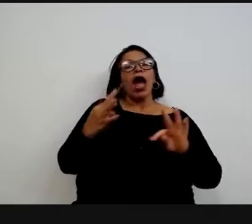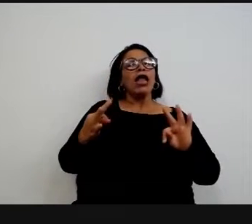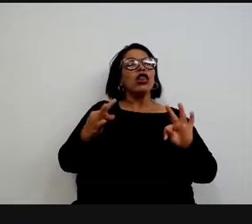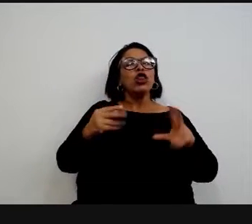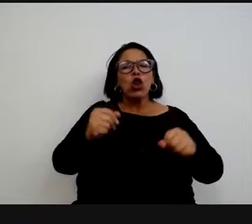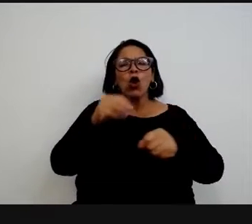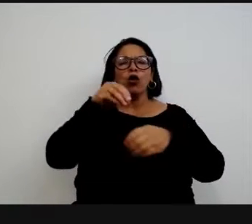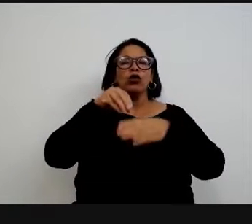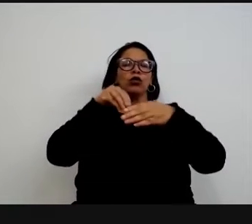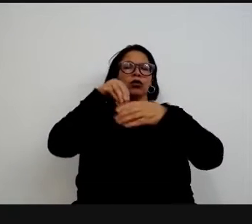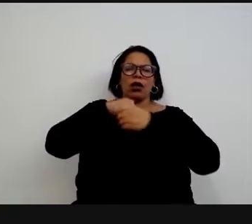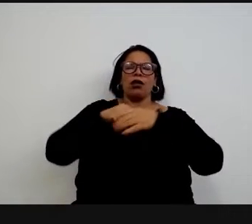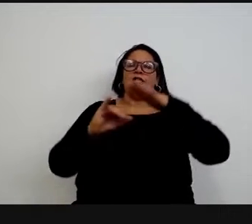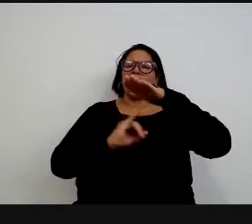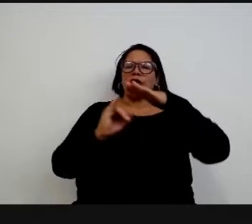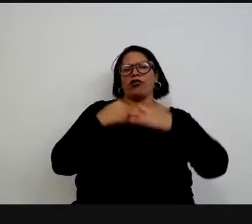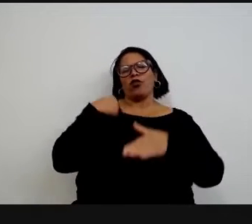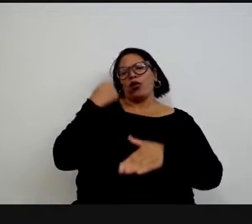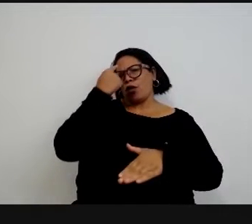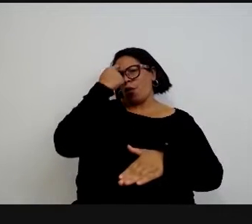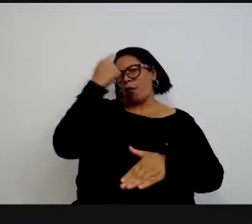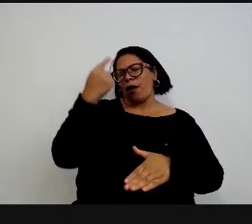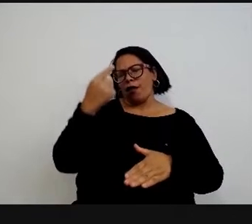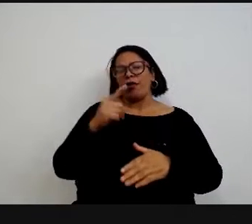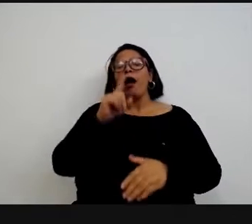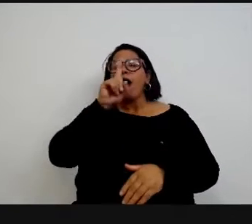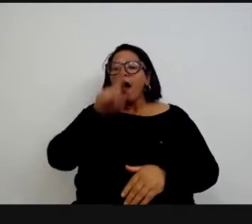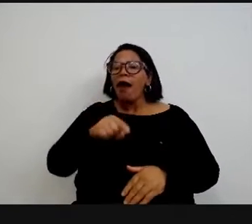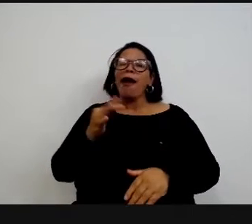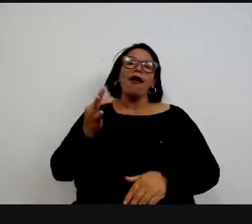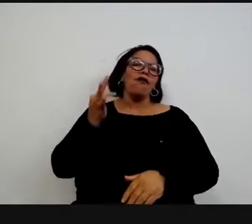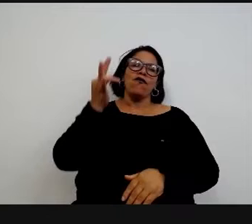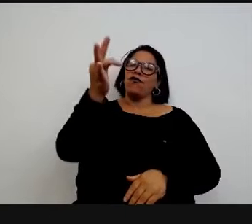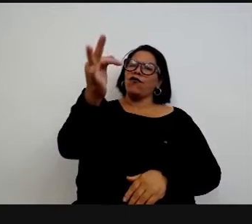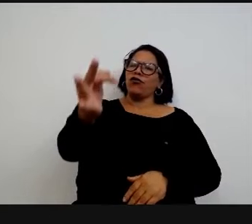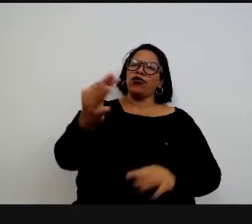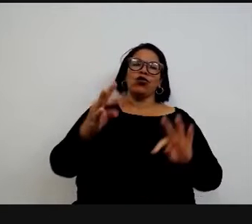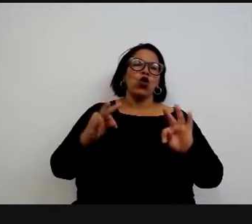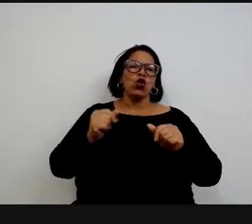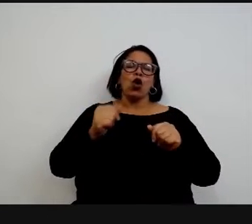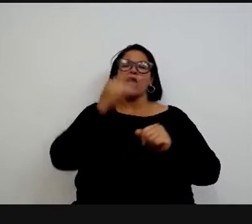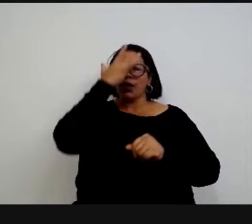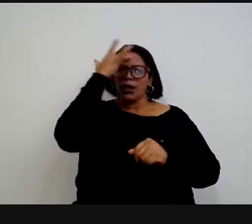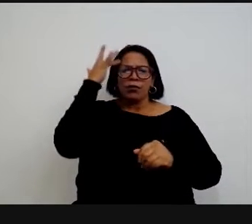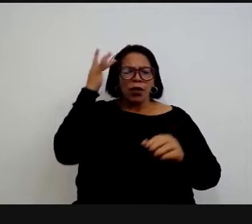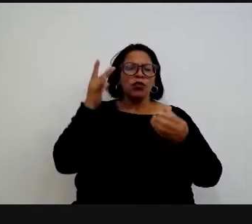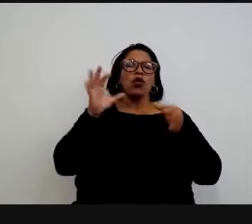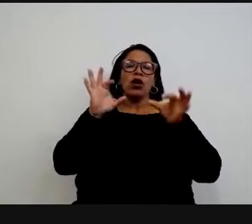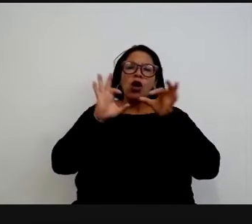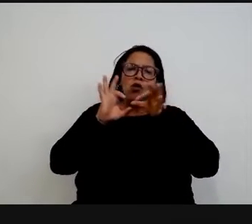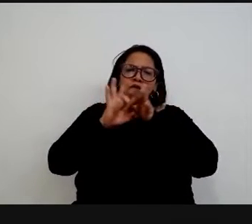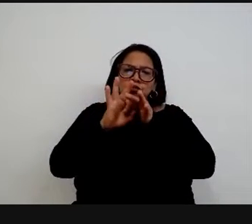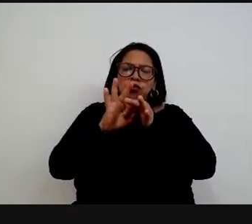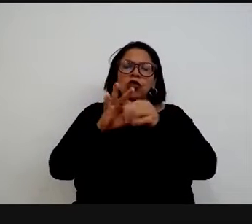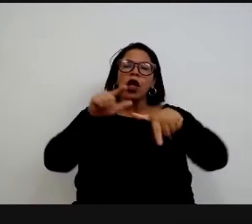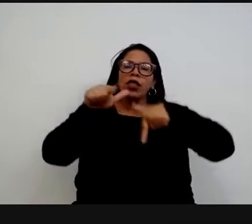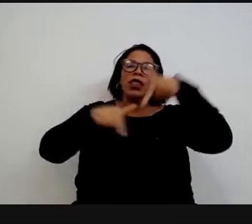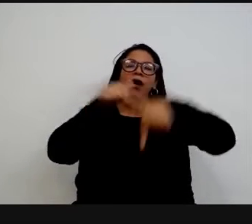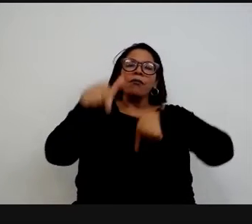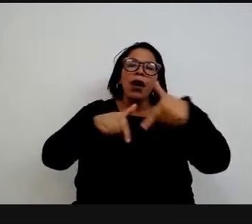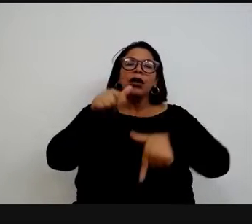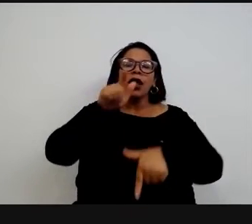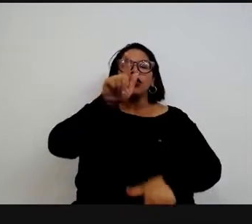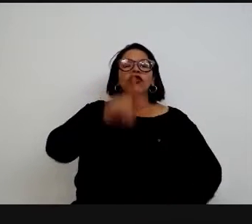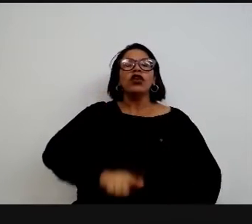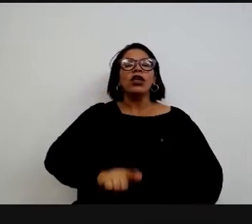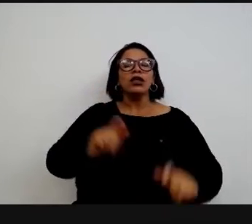todos na instituição. E eu acho que isso é uma tendência. Eu vejo que cada vez mais, não esse modelo de gestão por